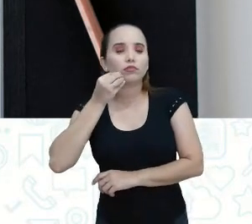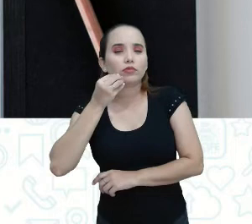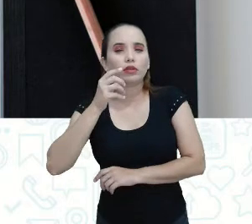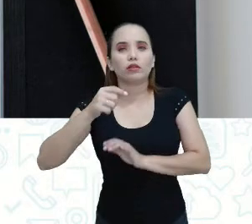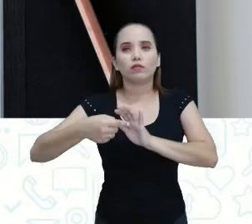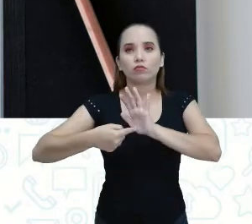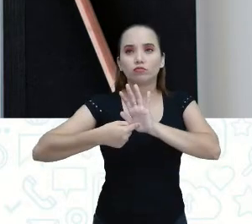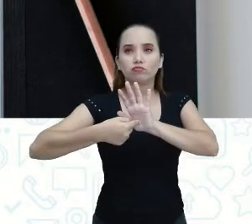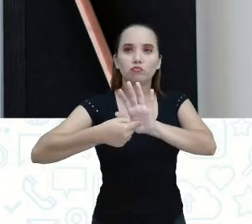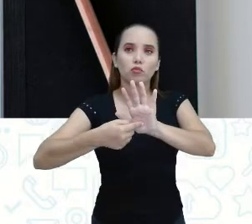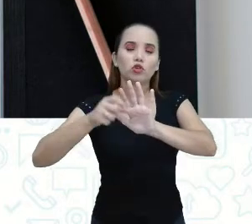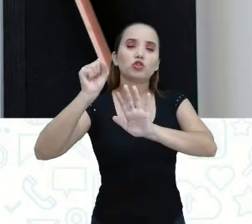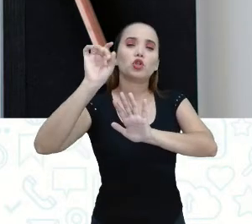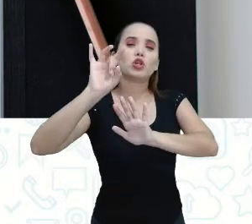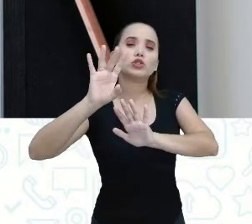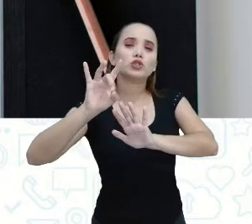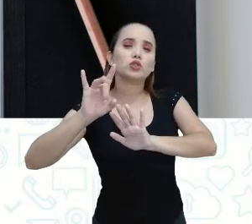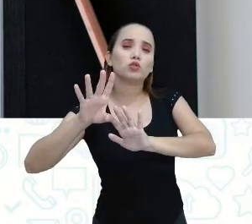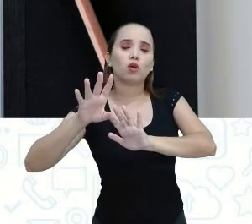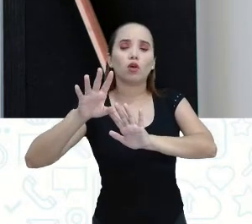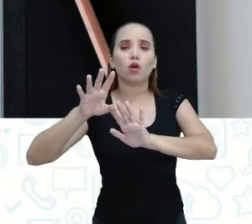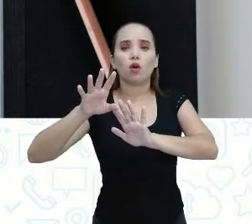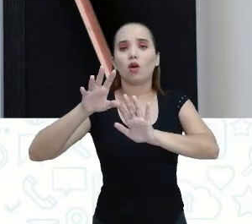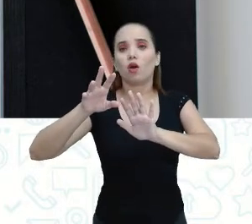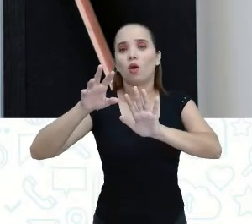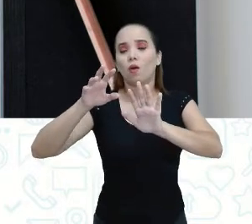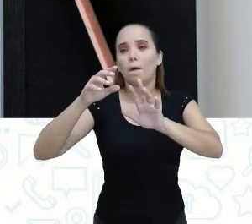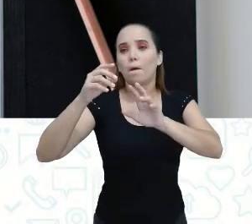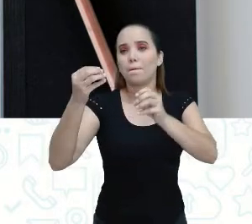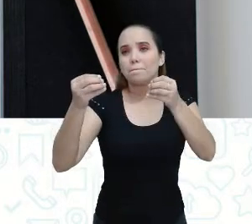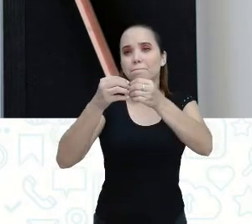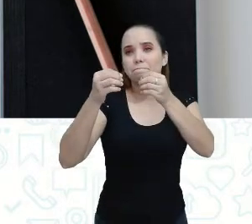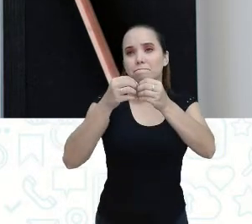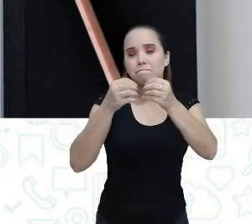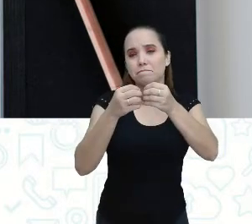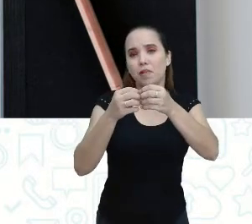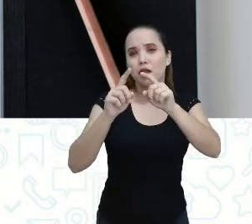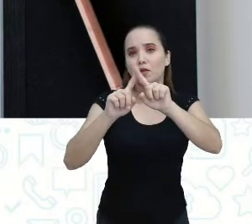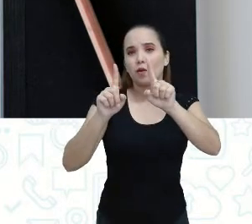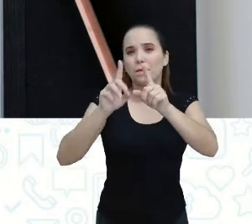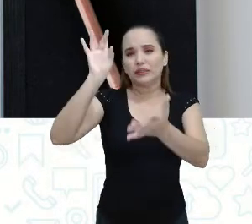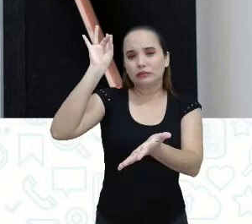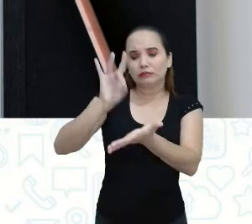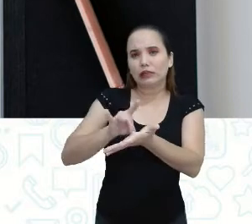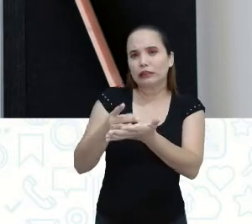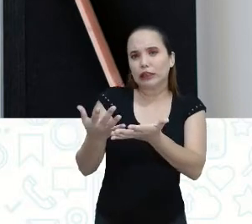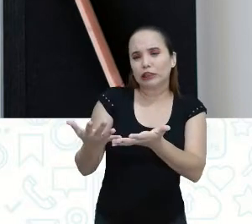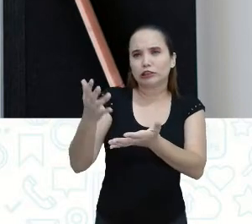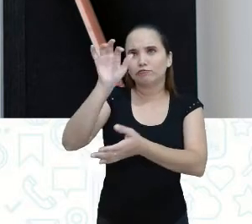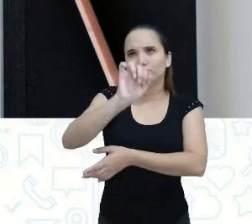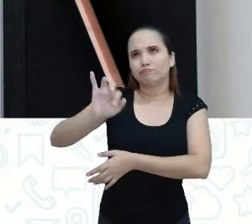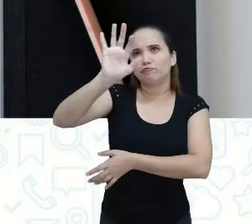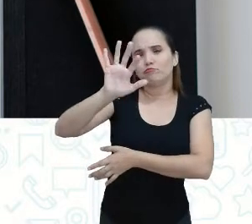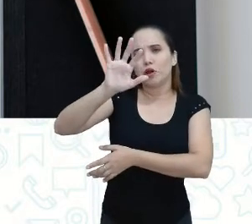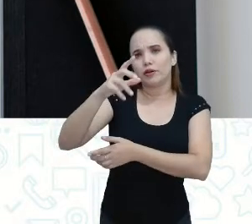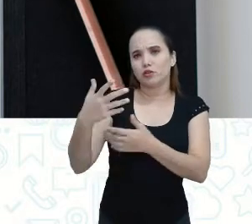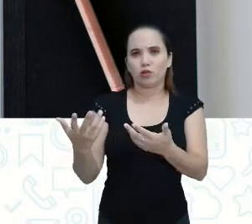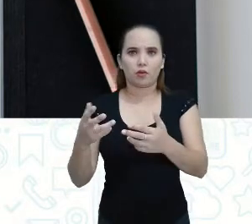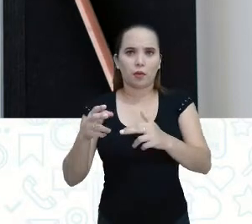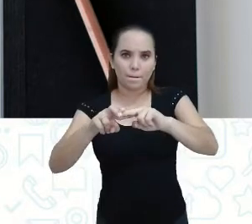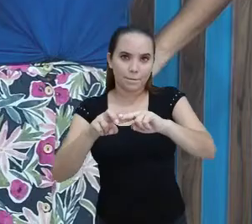apenas aquilo que se vê da forma mais realista possível. Por isso, se eu quisesse